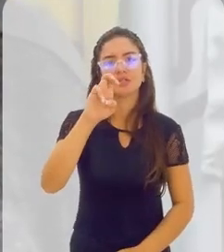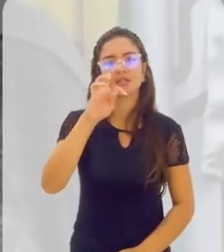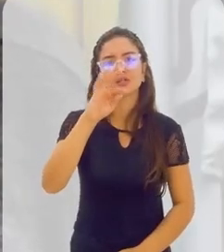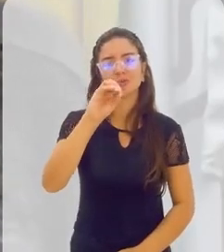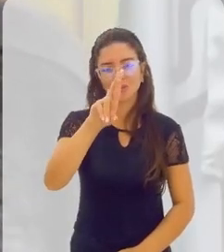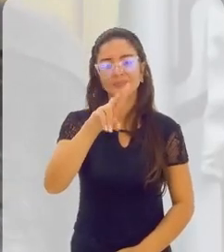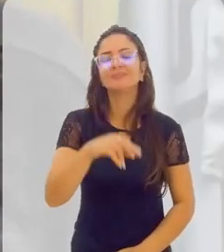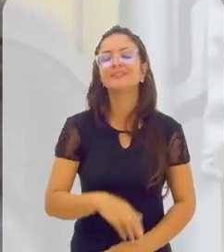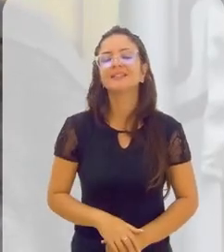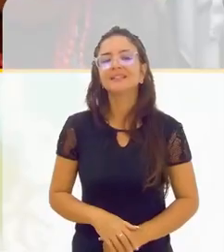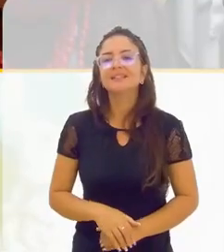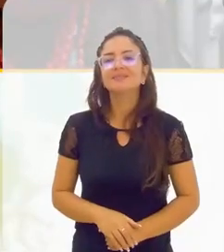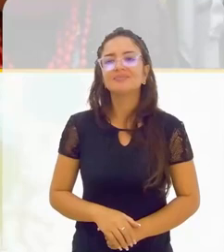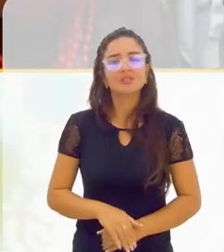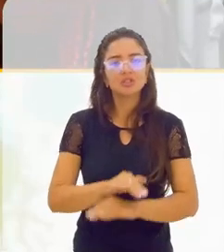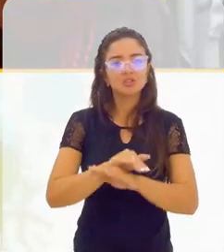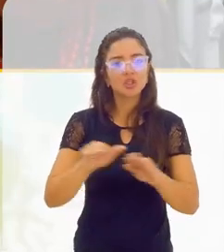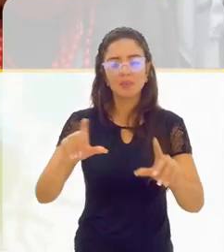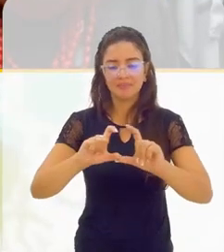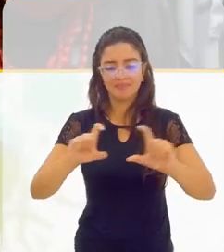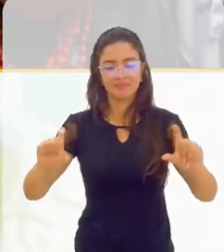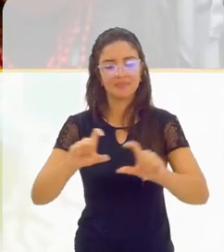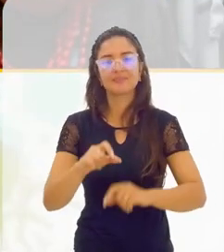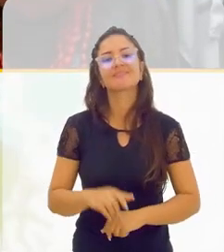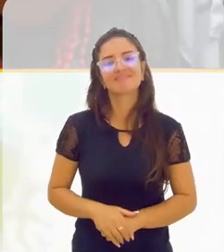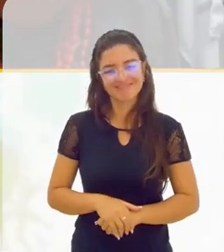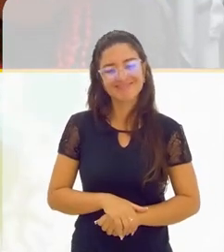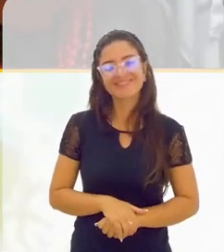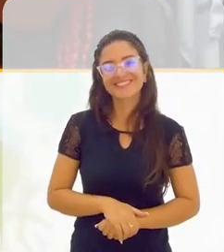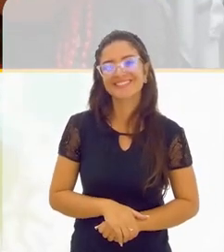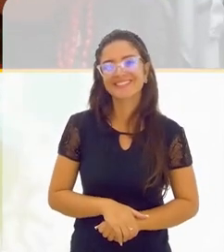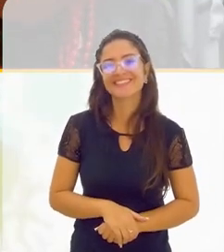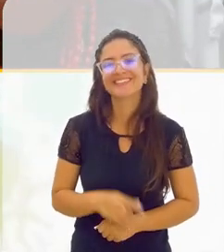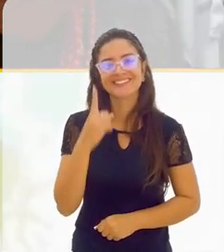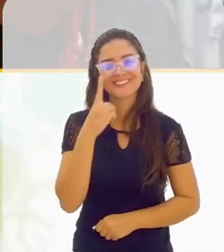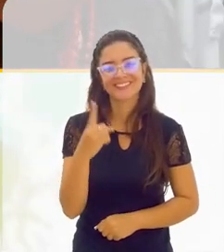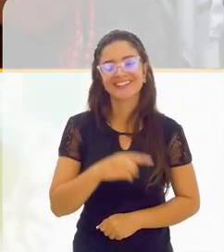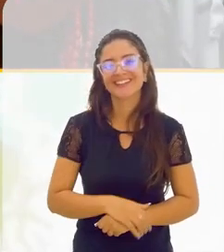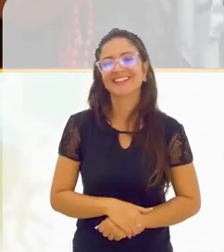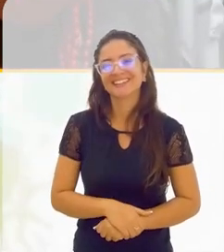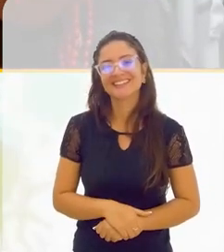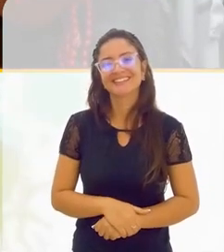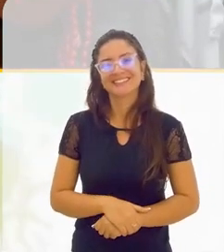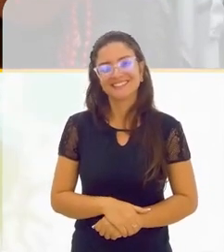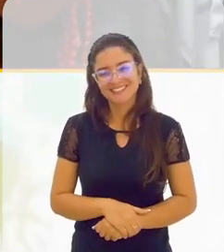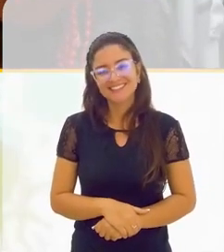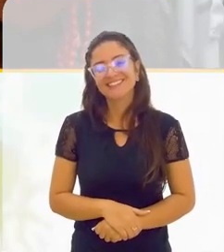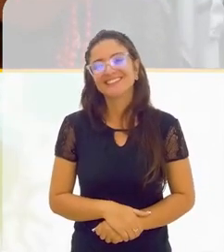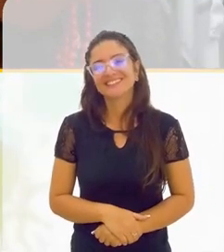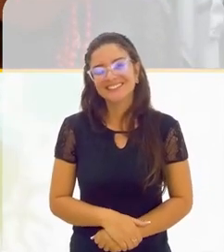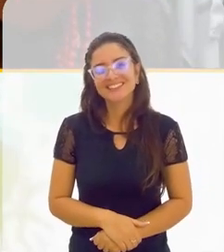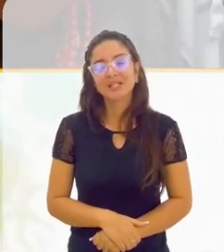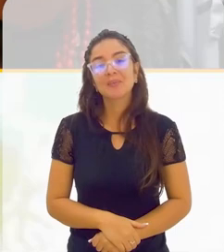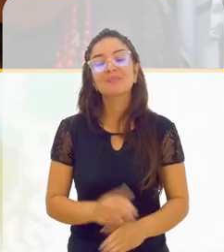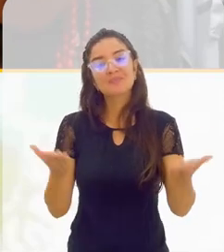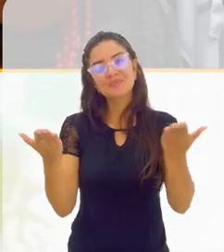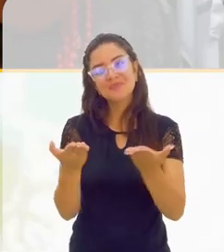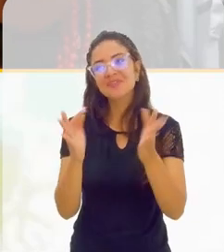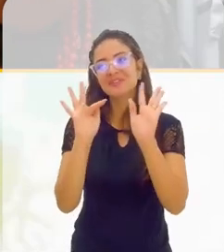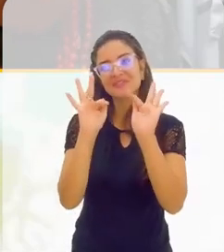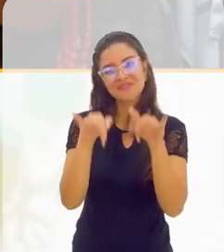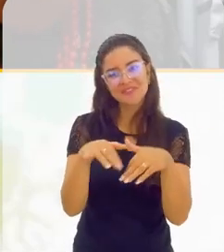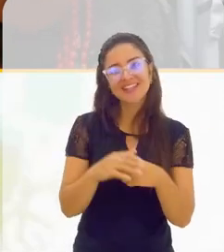édirenesp.org.br só isso maravilha a gente vai colocar embaixo a gente vai colocar embaixo e para terminar